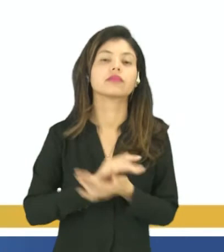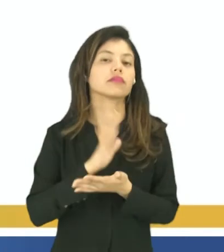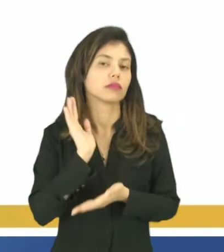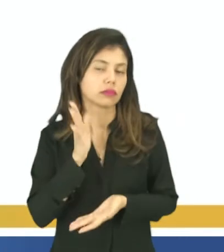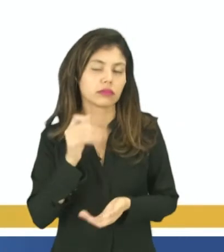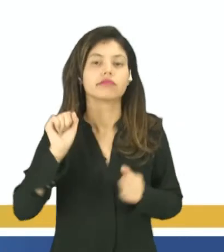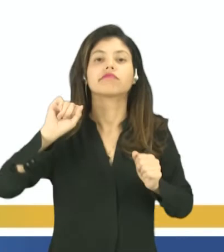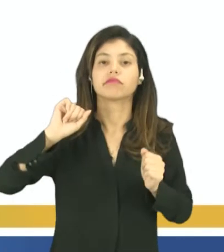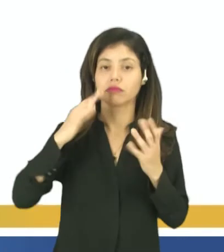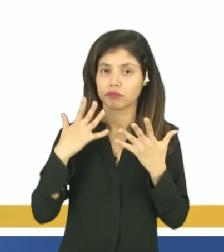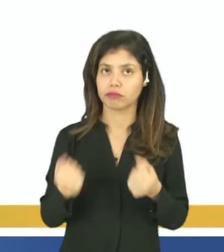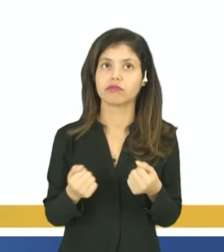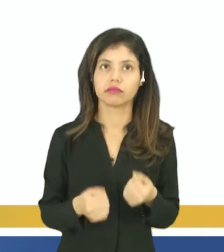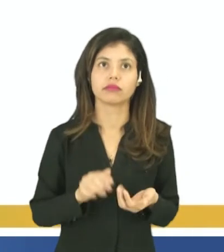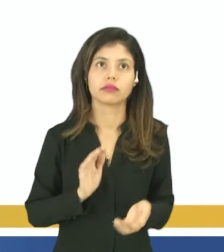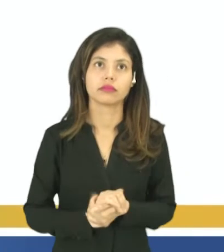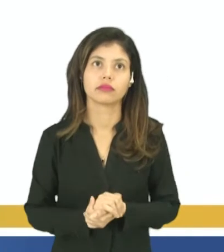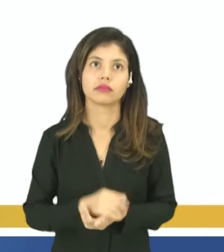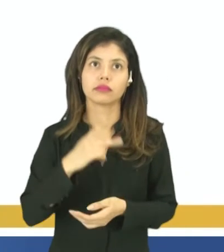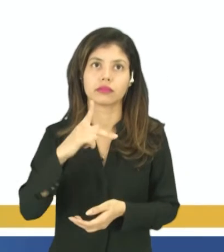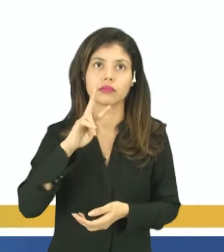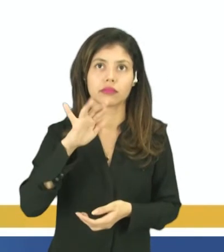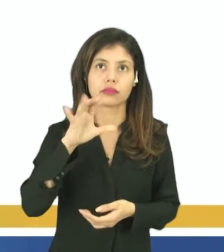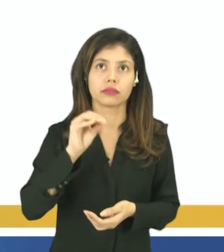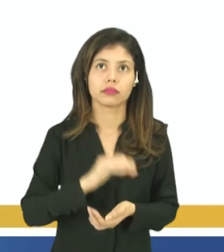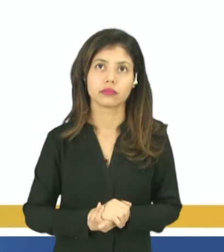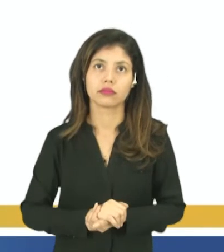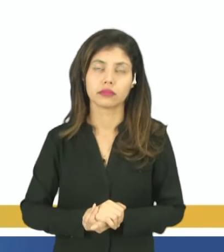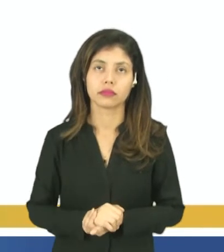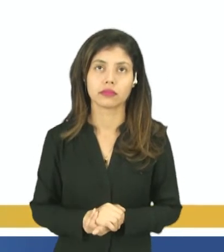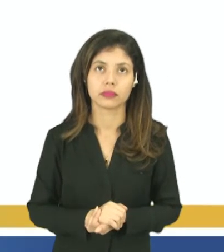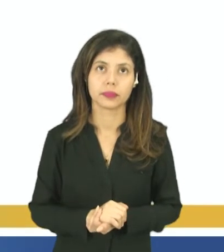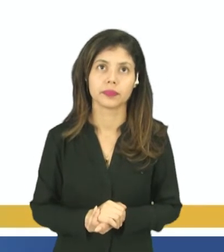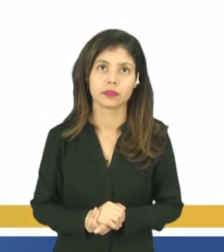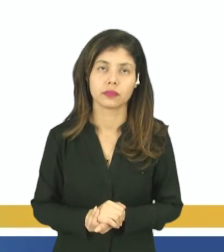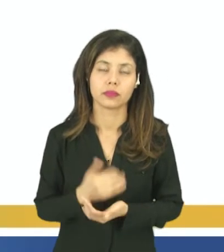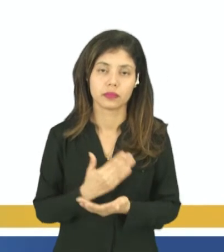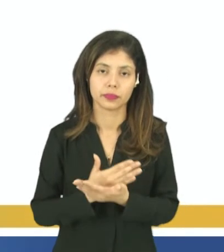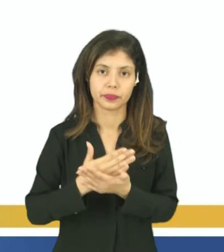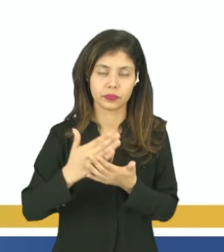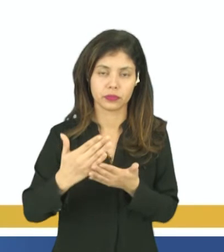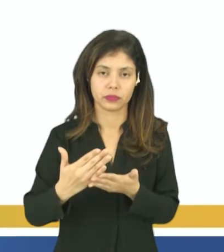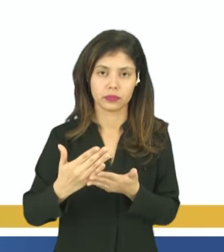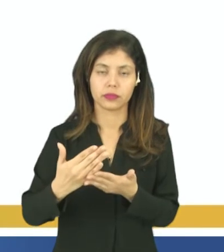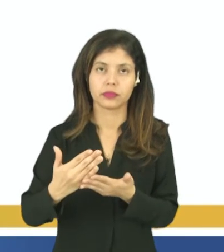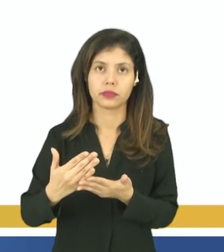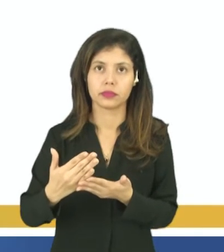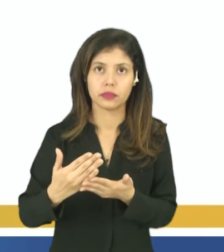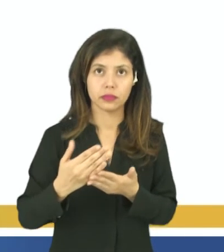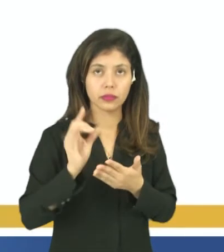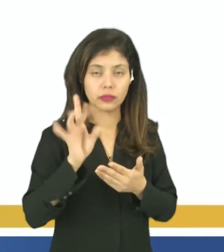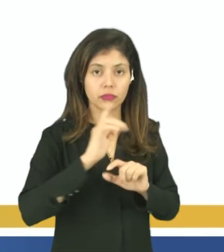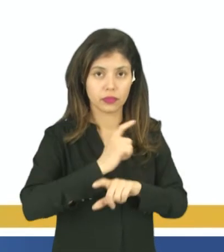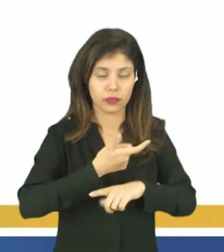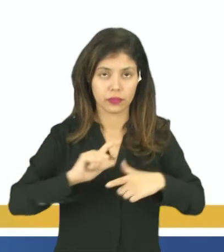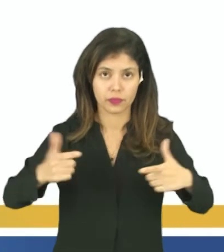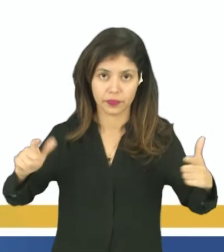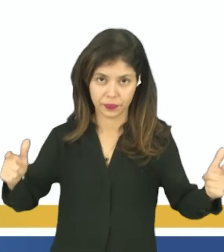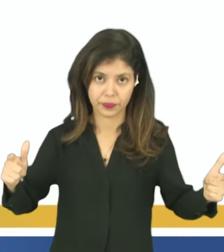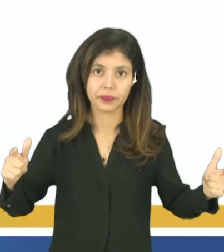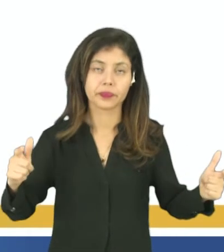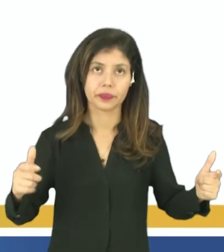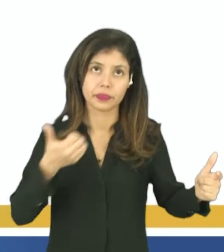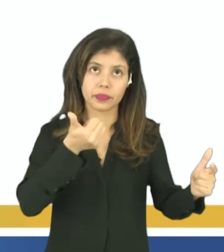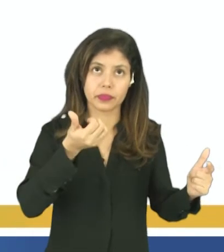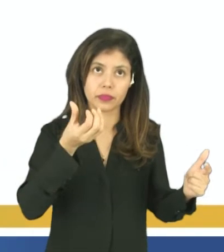foi aprovado isso por meio de plebiscito. O pontapé inicial disso aí, a gota d'água, foi o aumento de